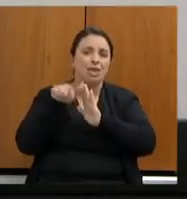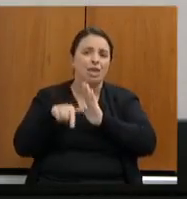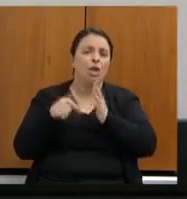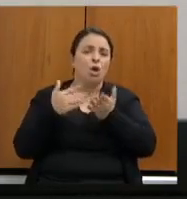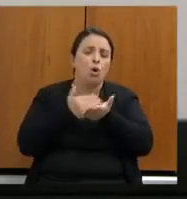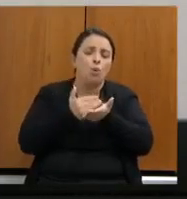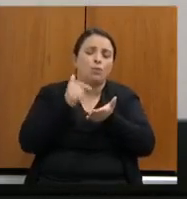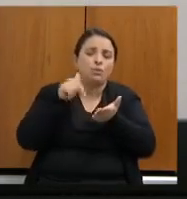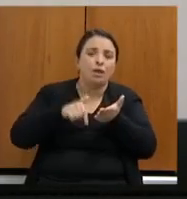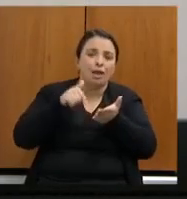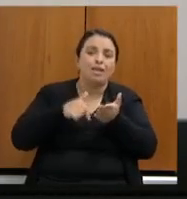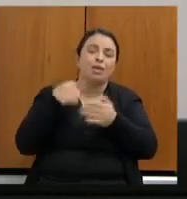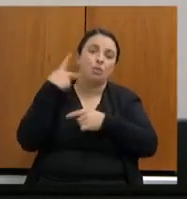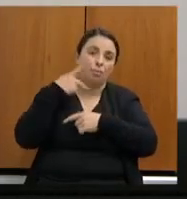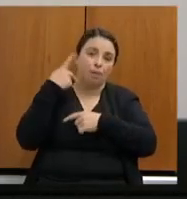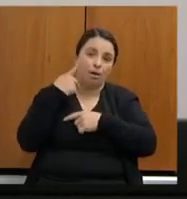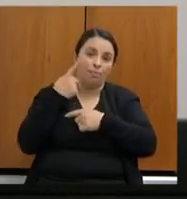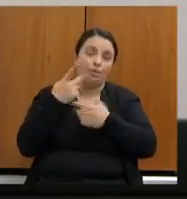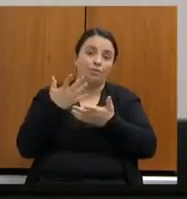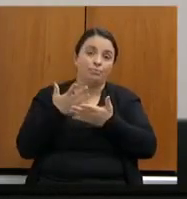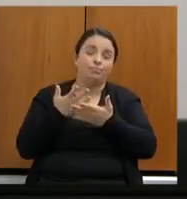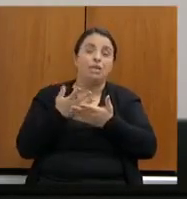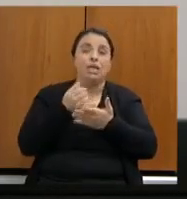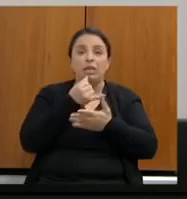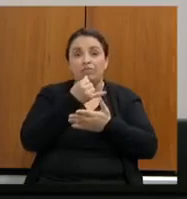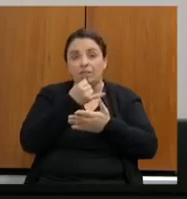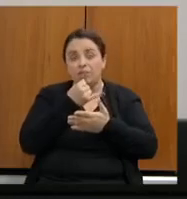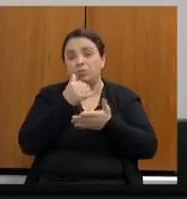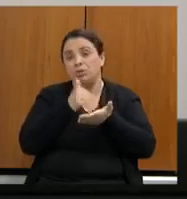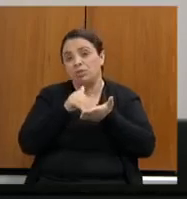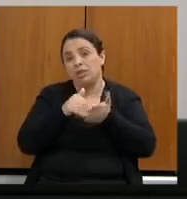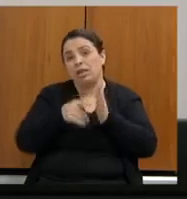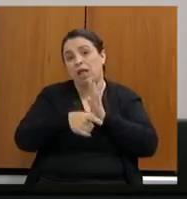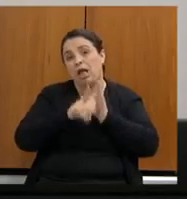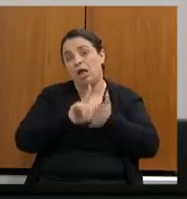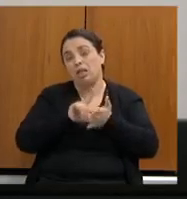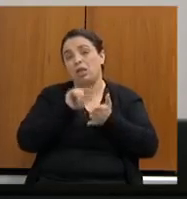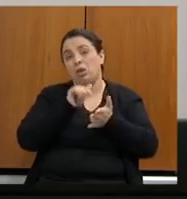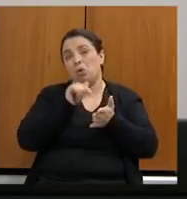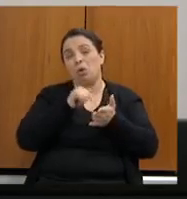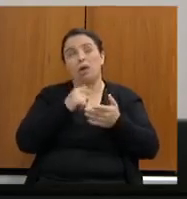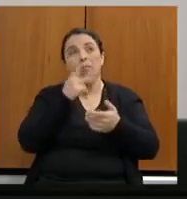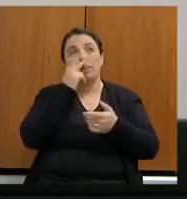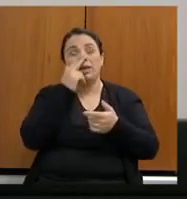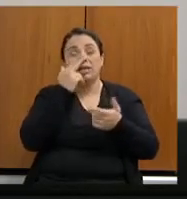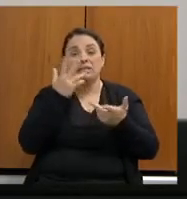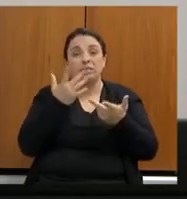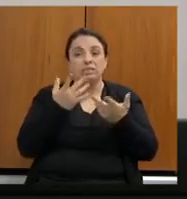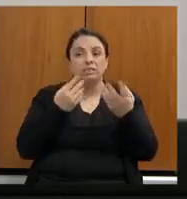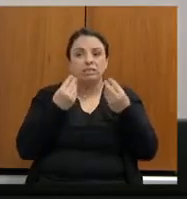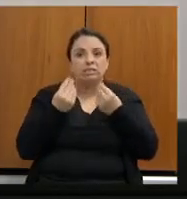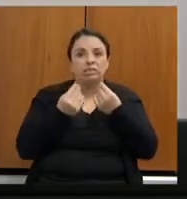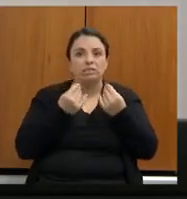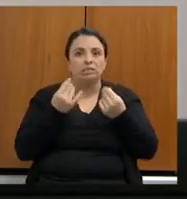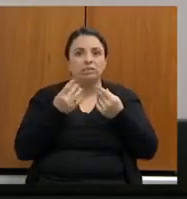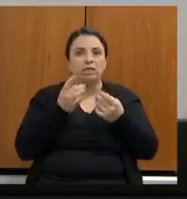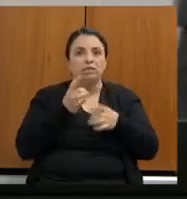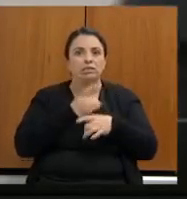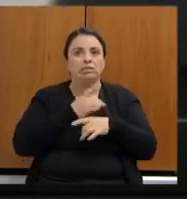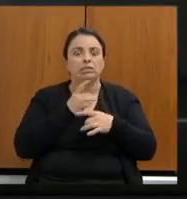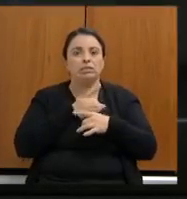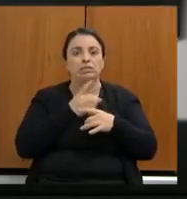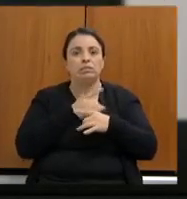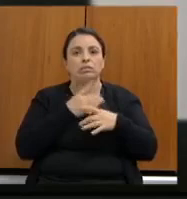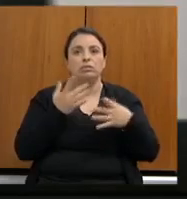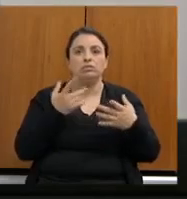infelizmente é o secretário anterior de uma certo o certo receio é